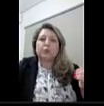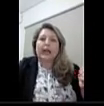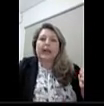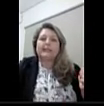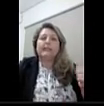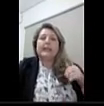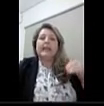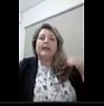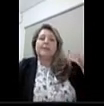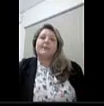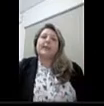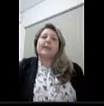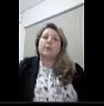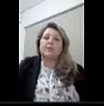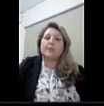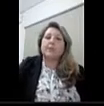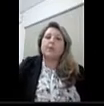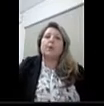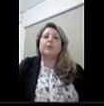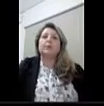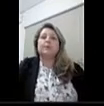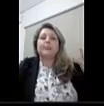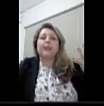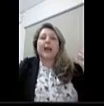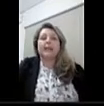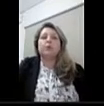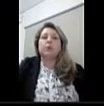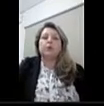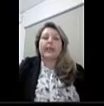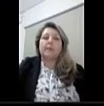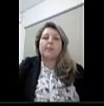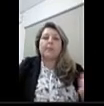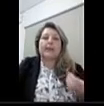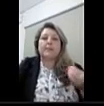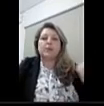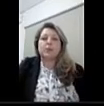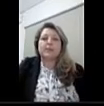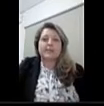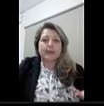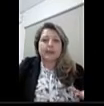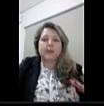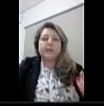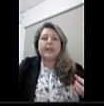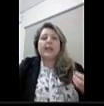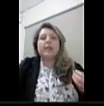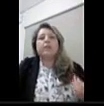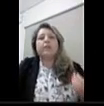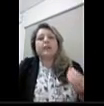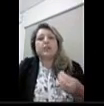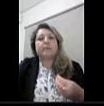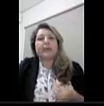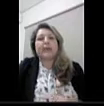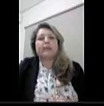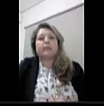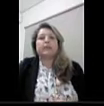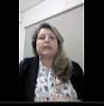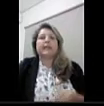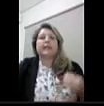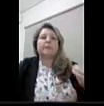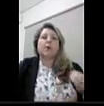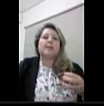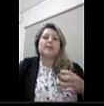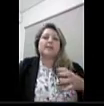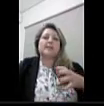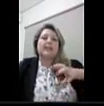estruturada. Primeiro, eu exponho, aí eu dou um tempo para discussão e um fechamento,